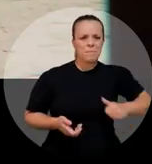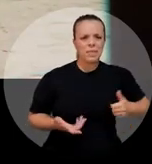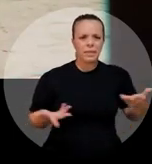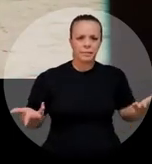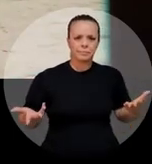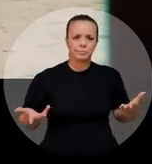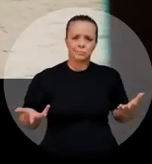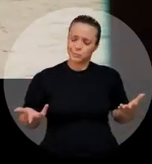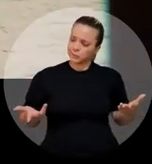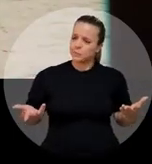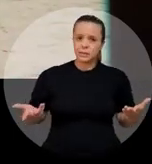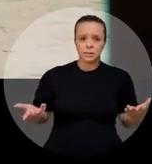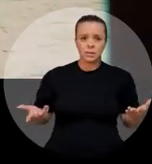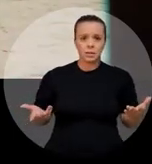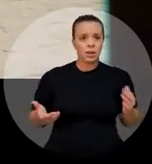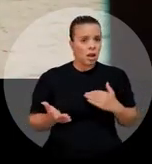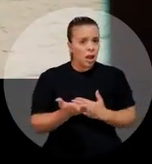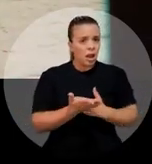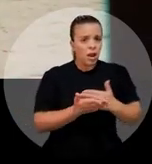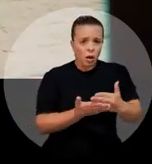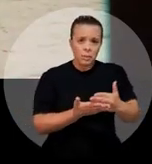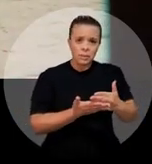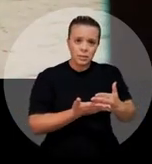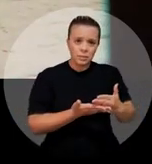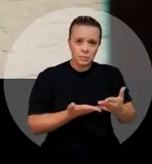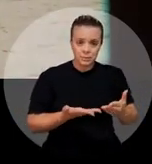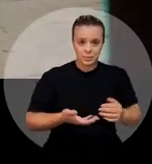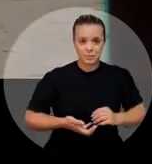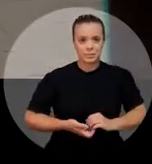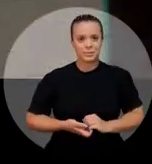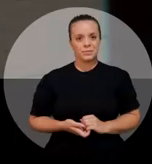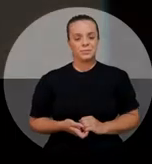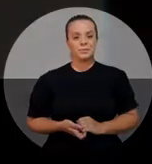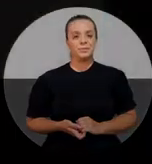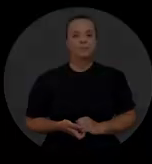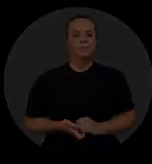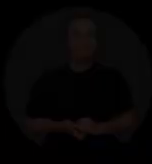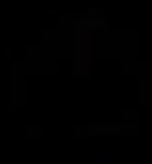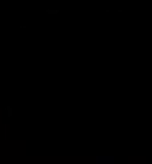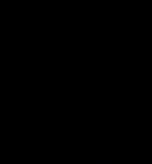Que merda, não? Pois bem, cominciamo dall'inizio.